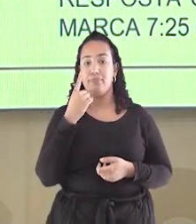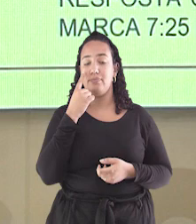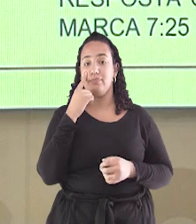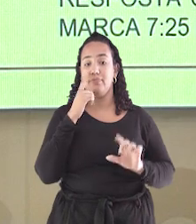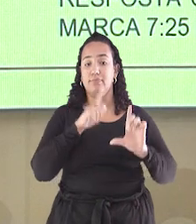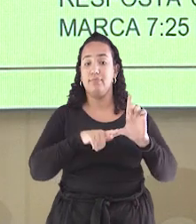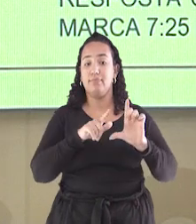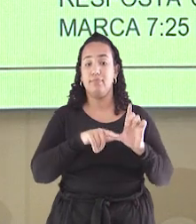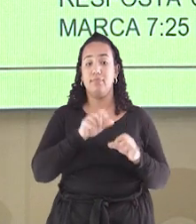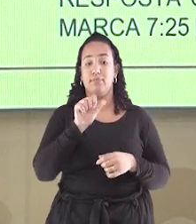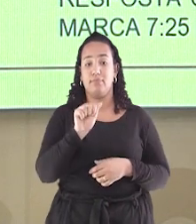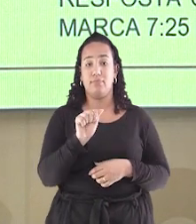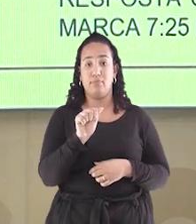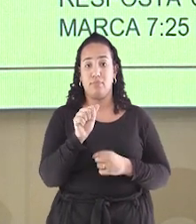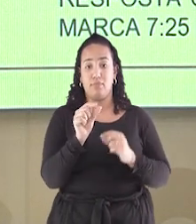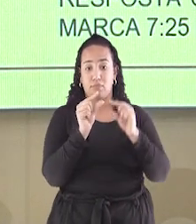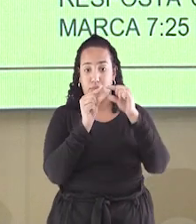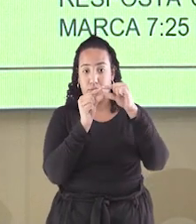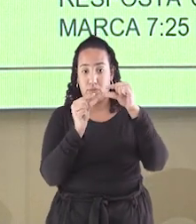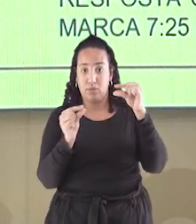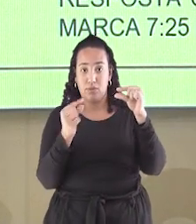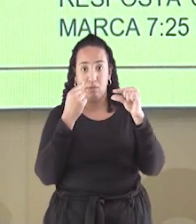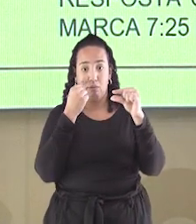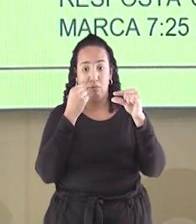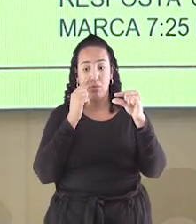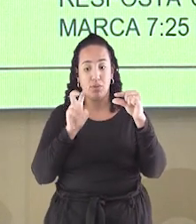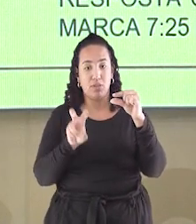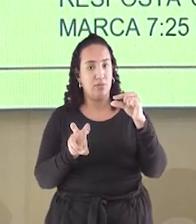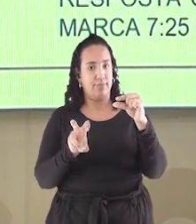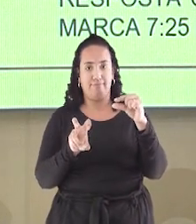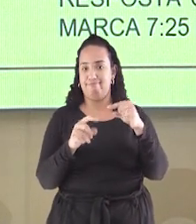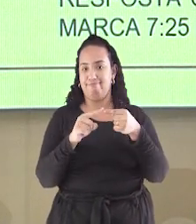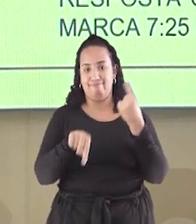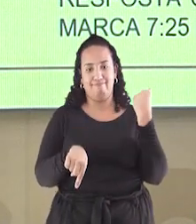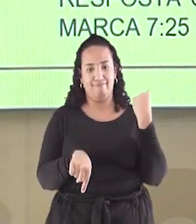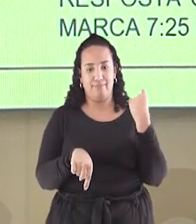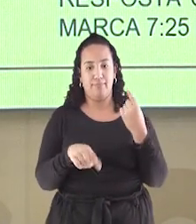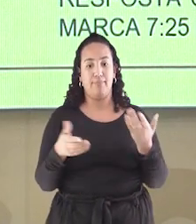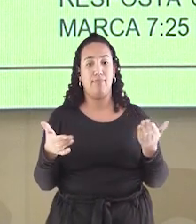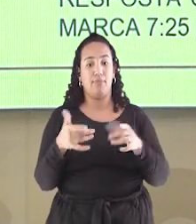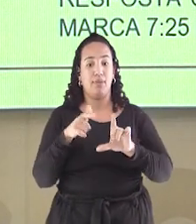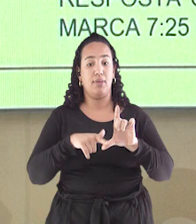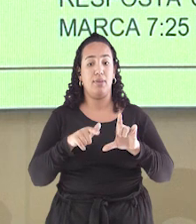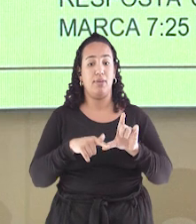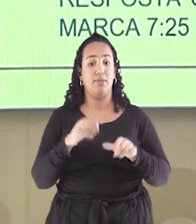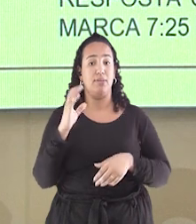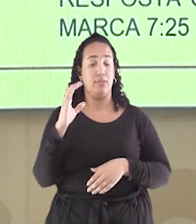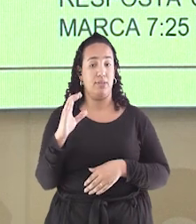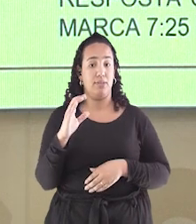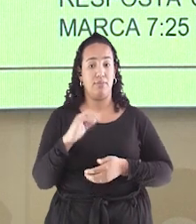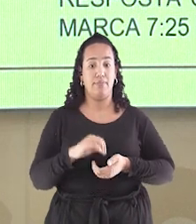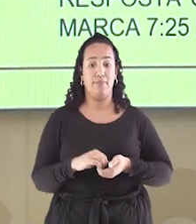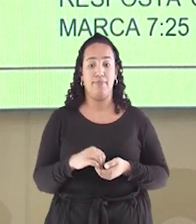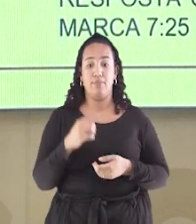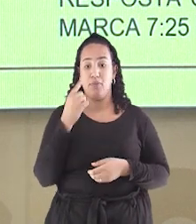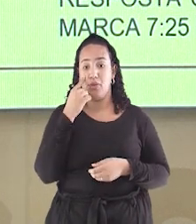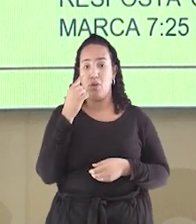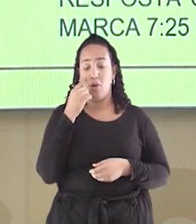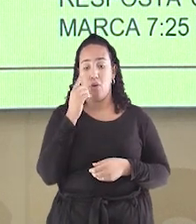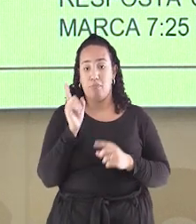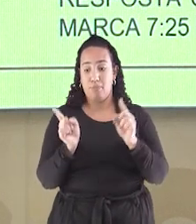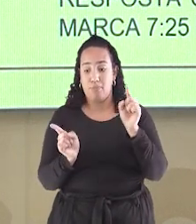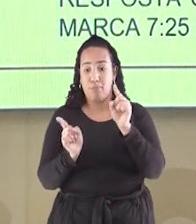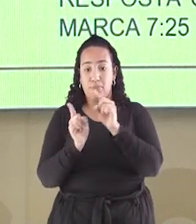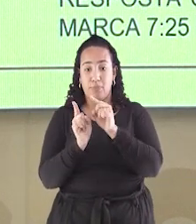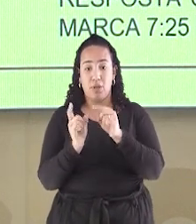Esse aqui, o ponteiro pequeno, está no 5. Então, já não é 7 horas. Vamos ver a letra C. Esse